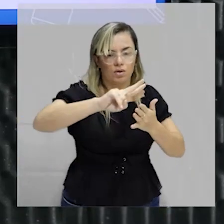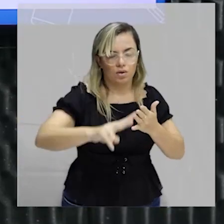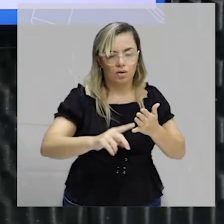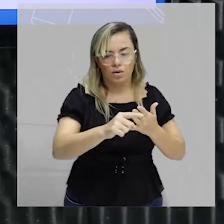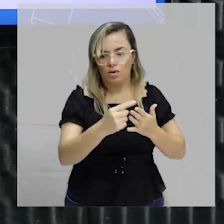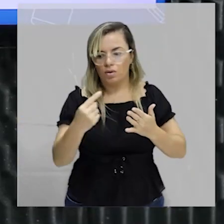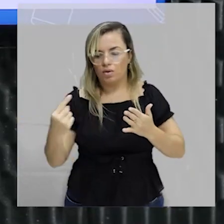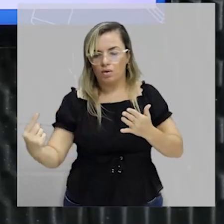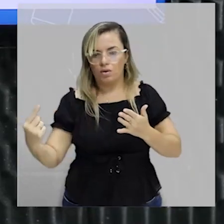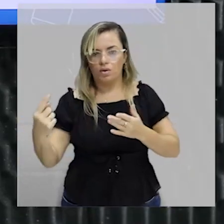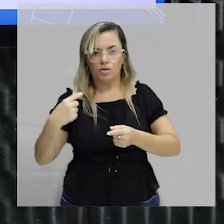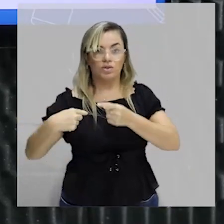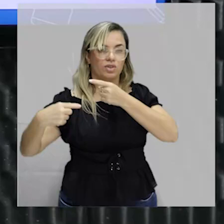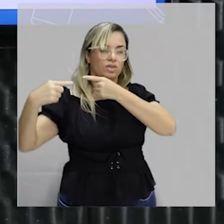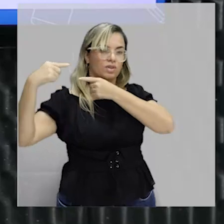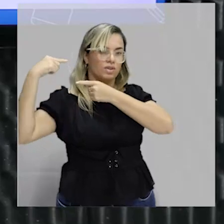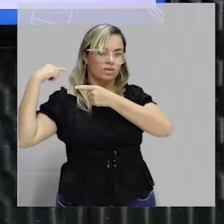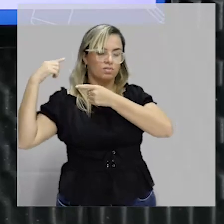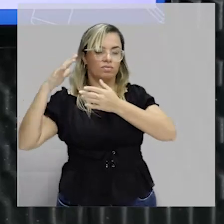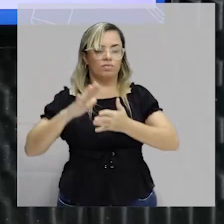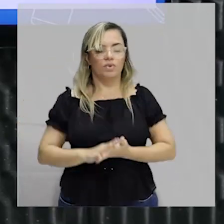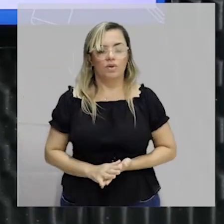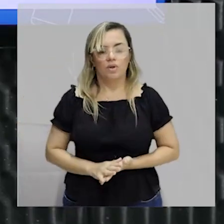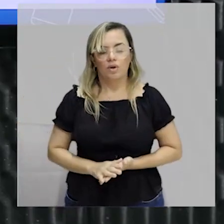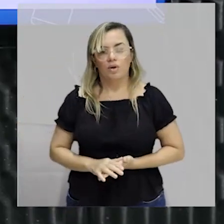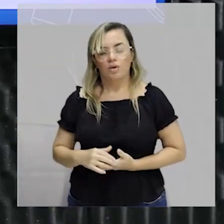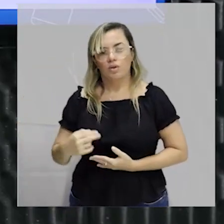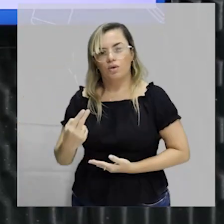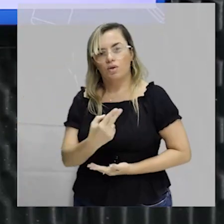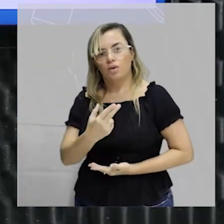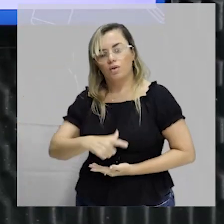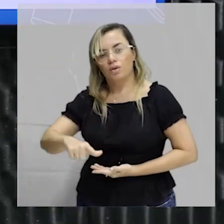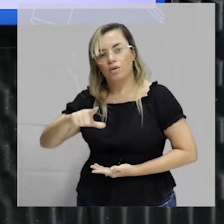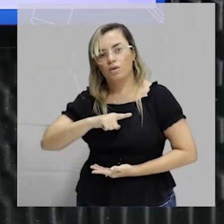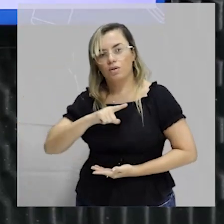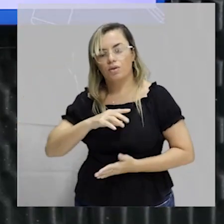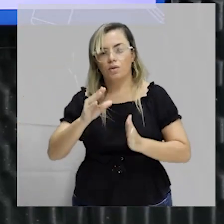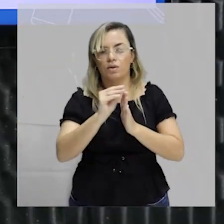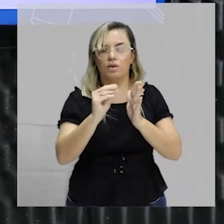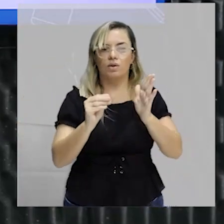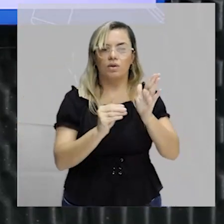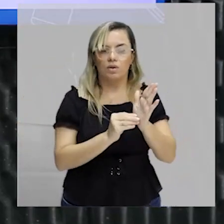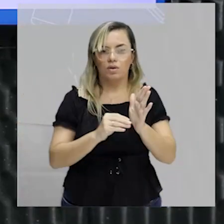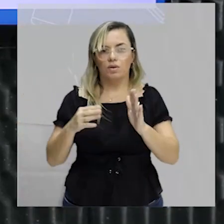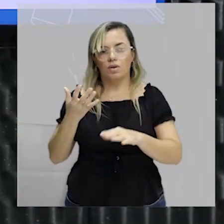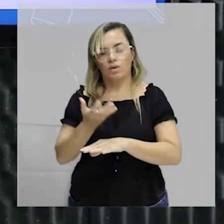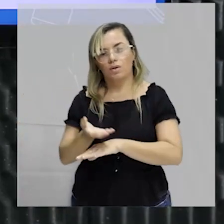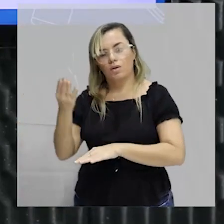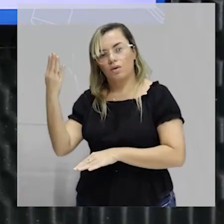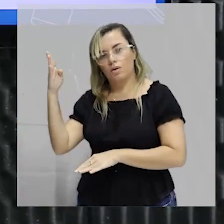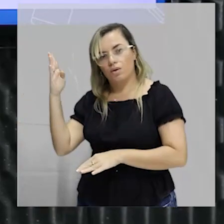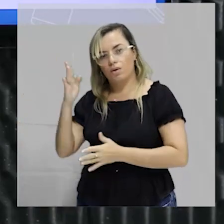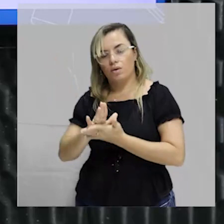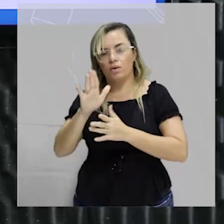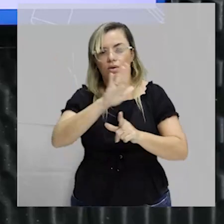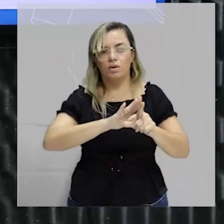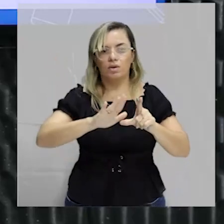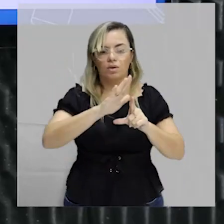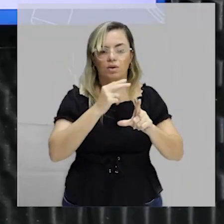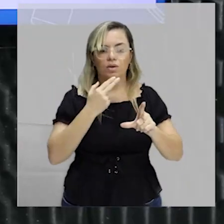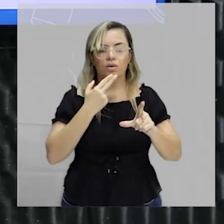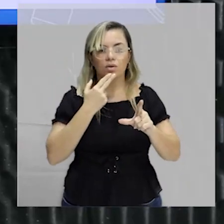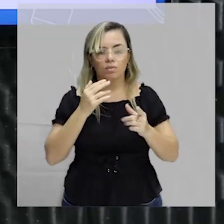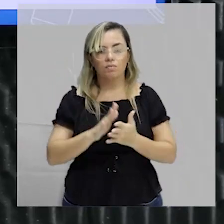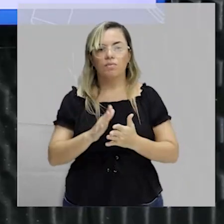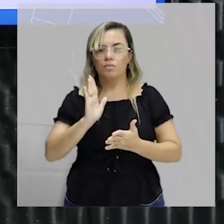de uma espécie. E nós temos uma aula aqui de biologia, aqui na plataforma Gonçalves Dias,